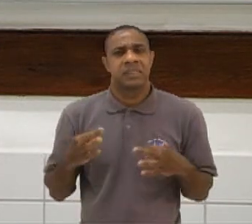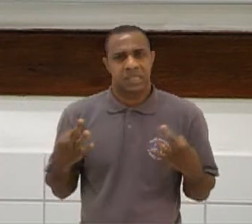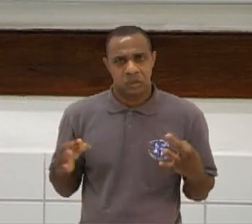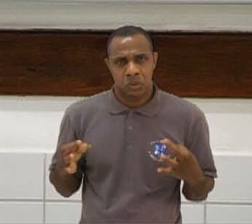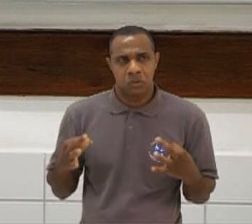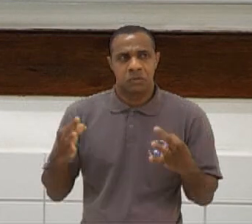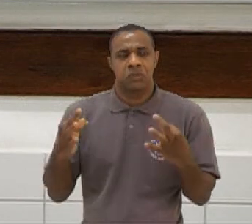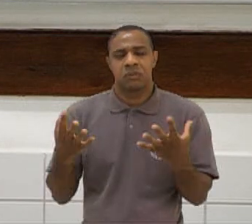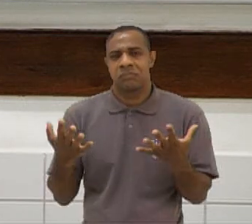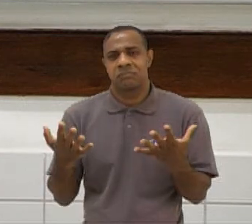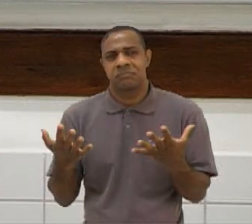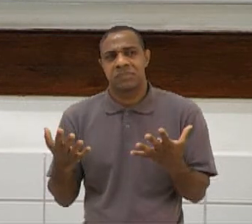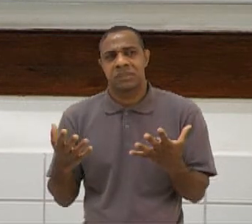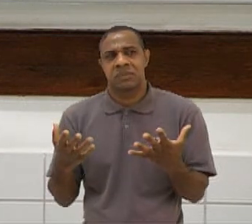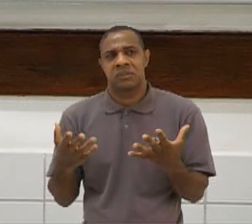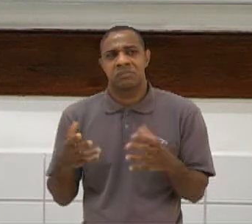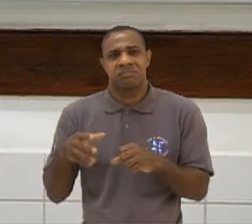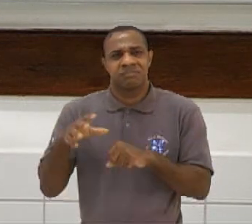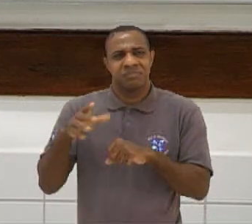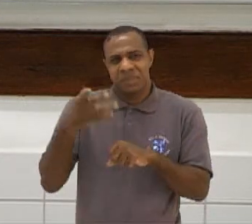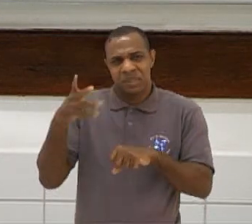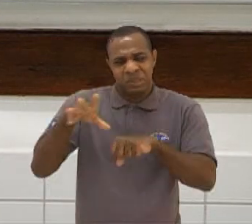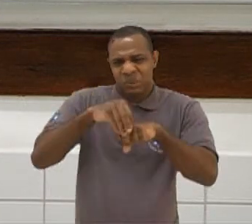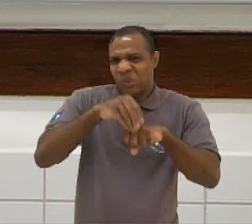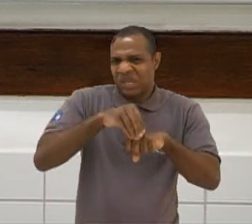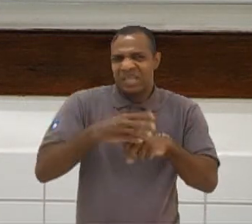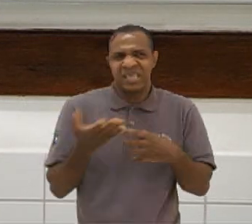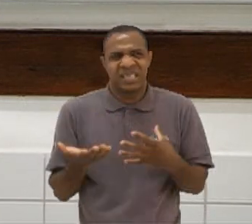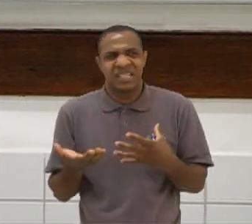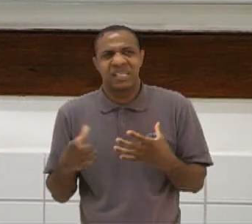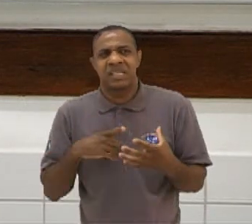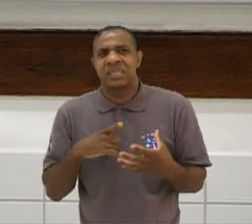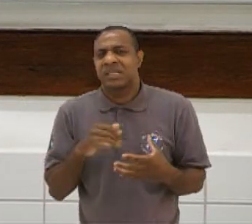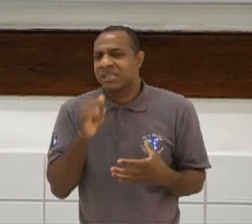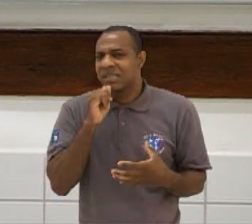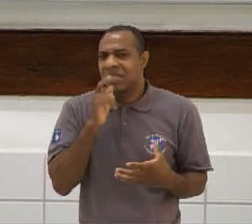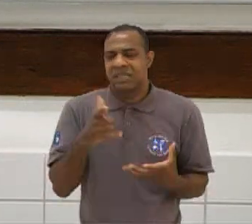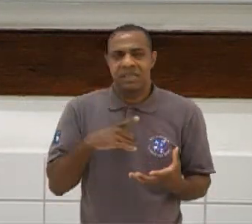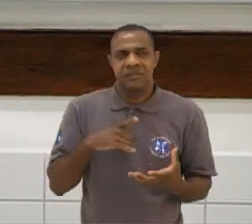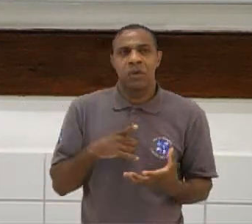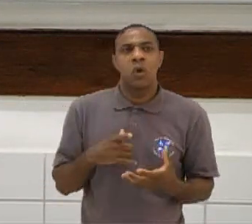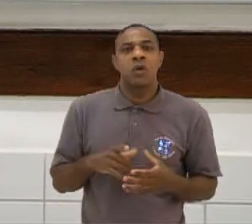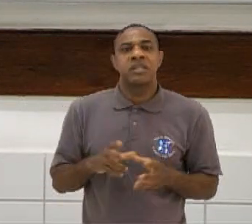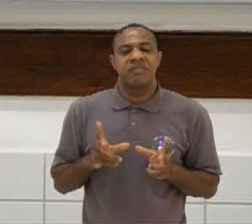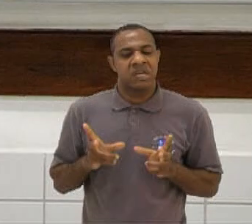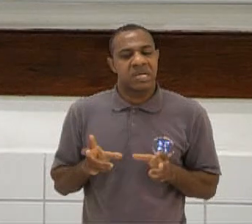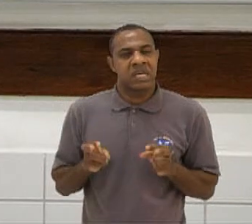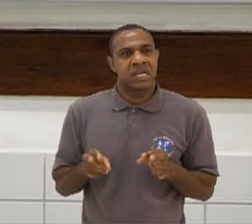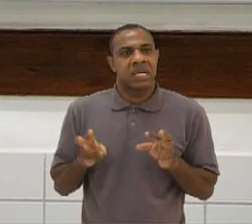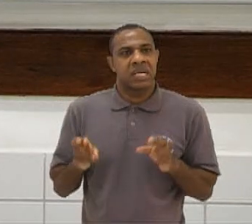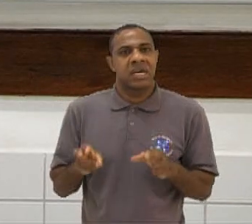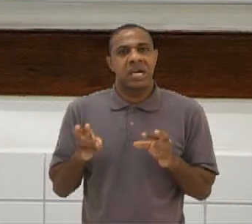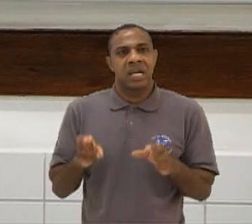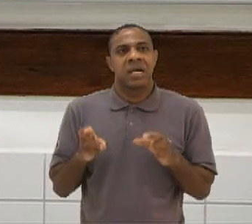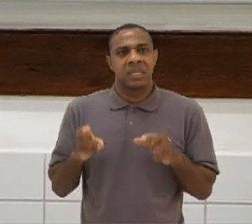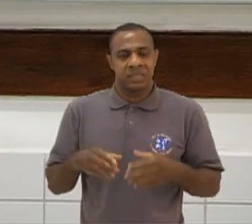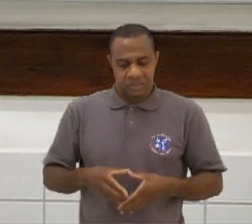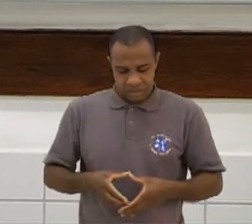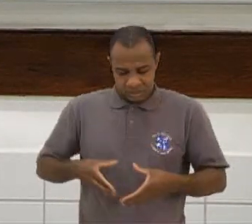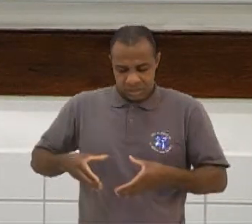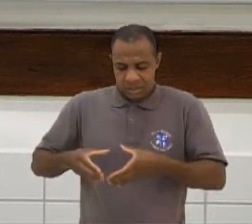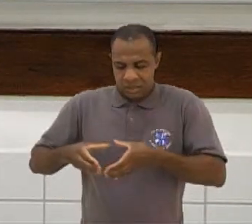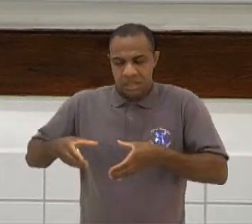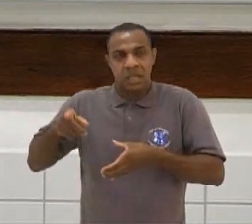tecnologicamente, no meio tecnológico bem conhecida, que é Steve Jobs? Ele teve, por exemplo, câncer no pâncreas, nessa estrutura que a gente está falando agora.